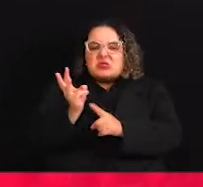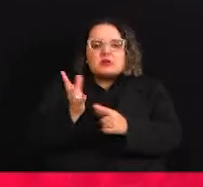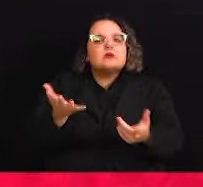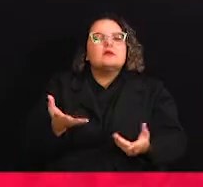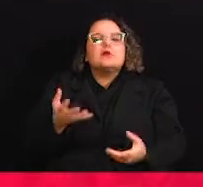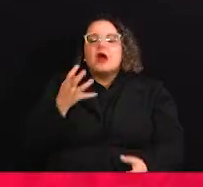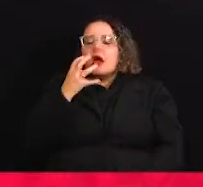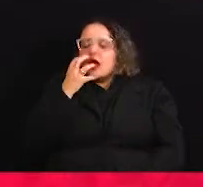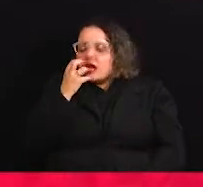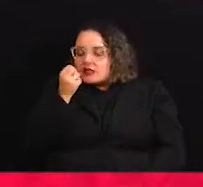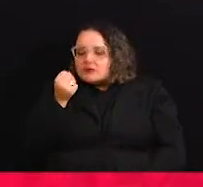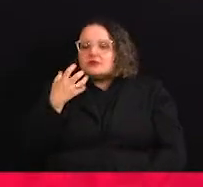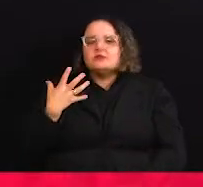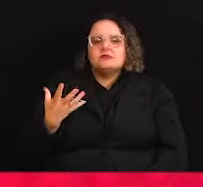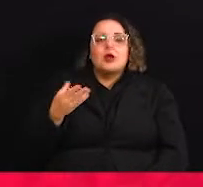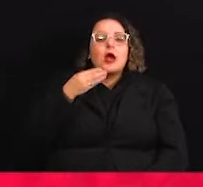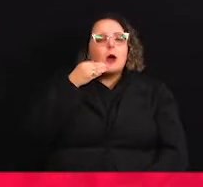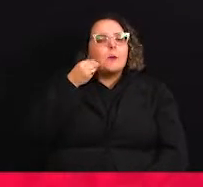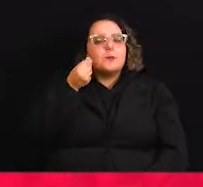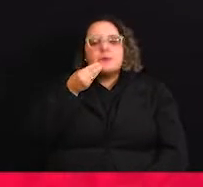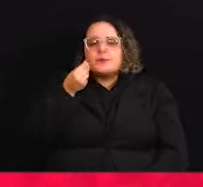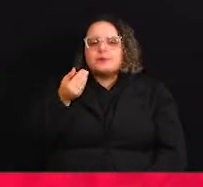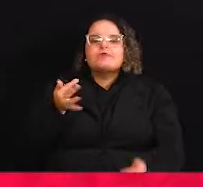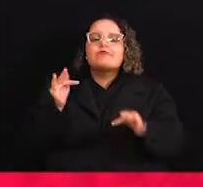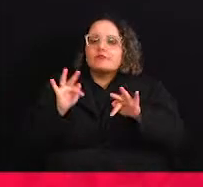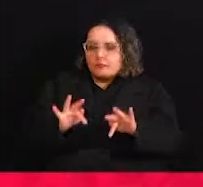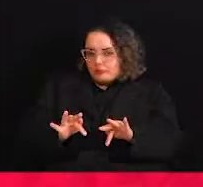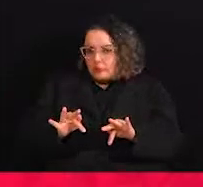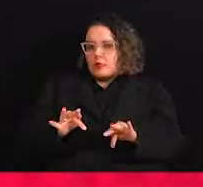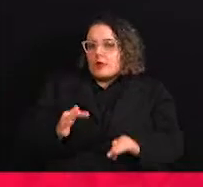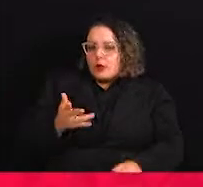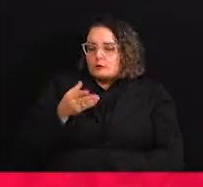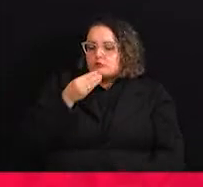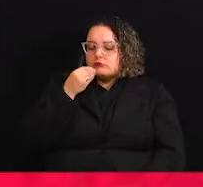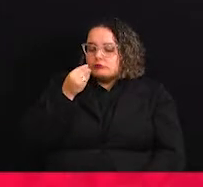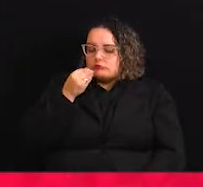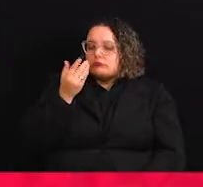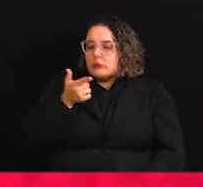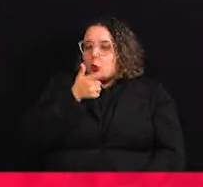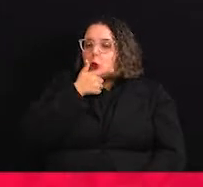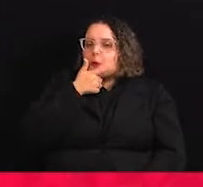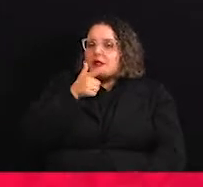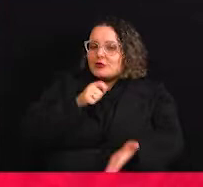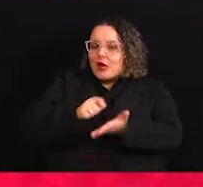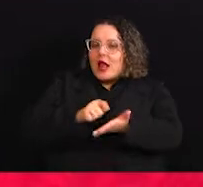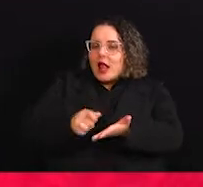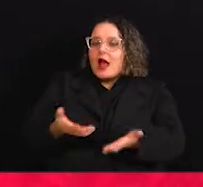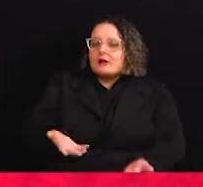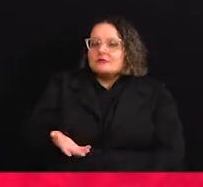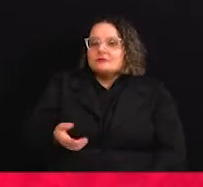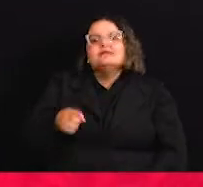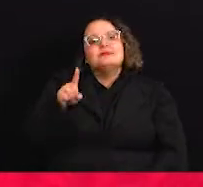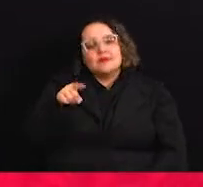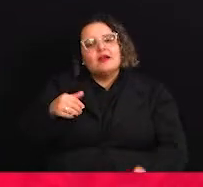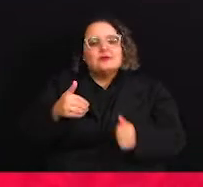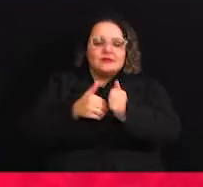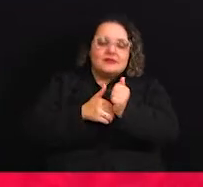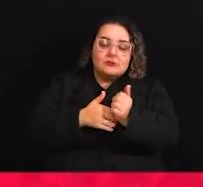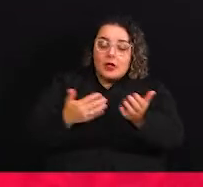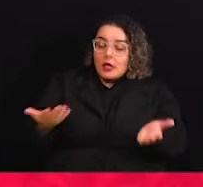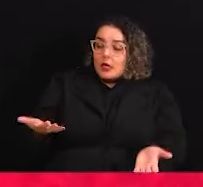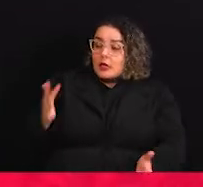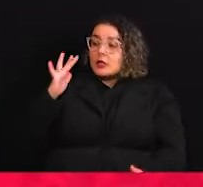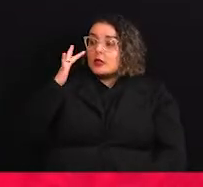É, fica crocante, fica saboroso. Você vai sentir no final o gostinho de parmesão. Esse é o nosso segredo para a nossa isca de frango. E